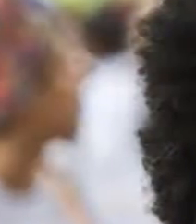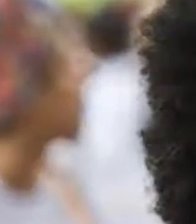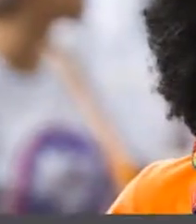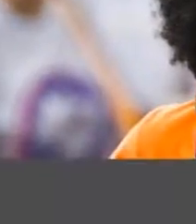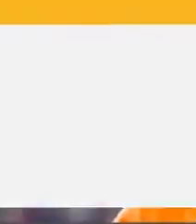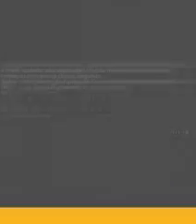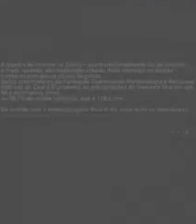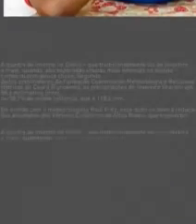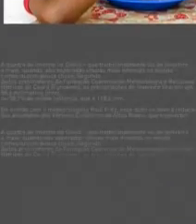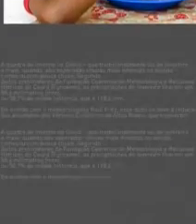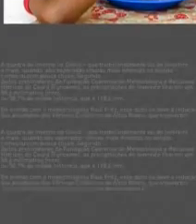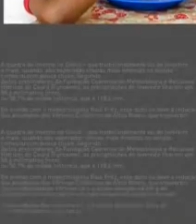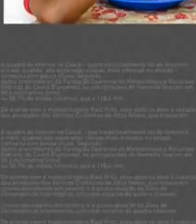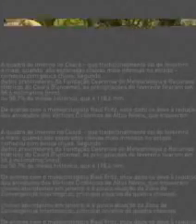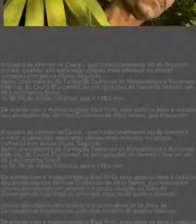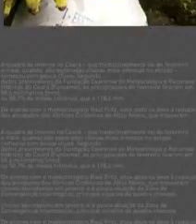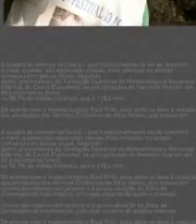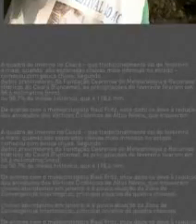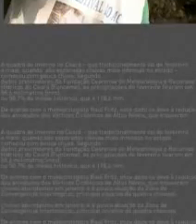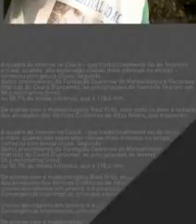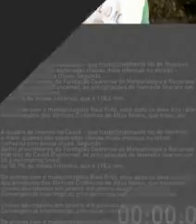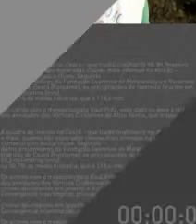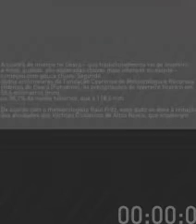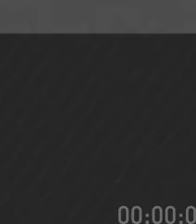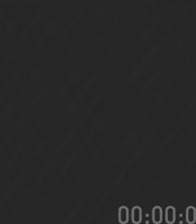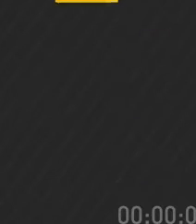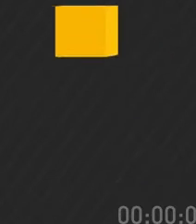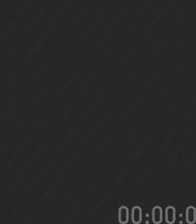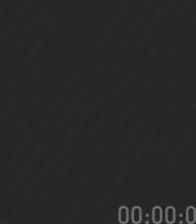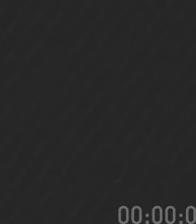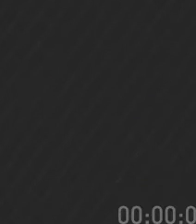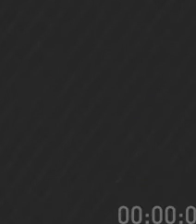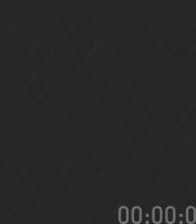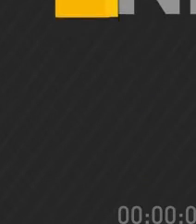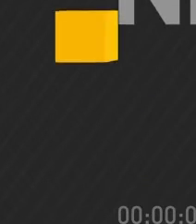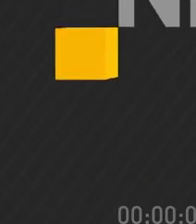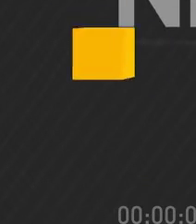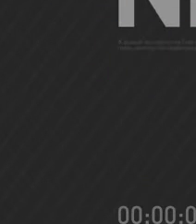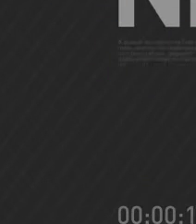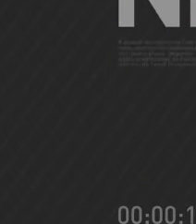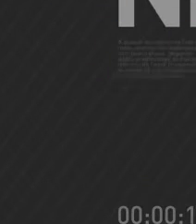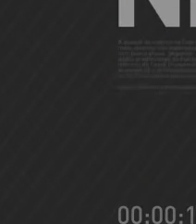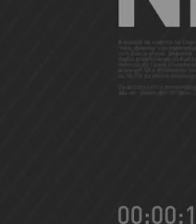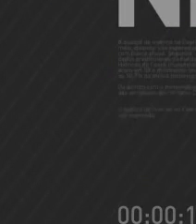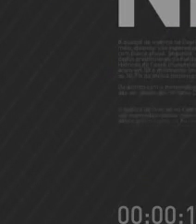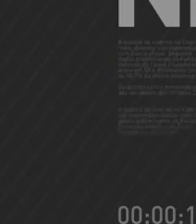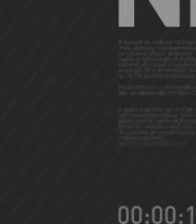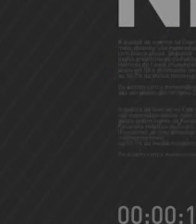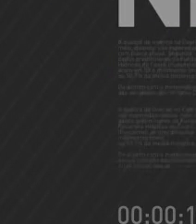E aí E aí E aí